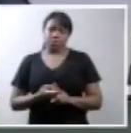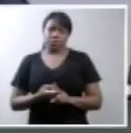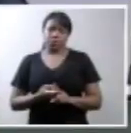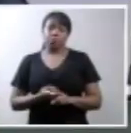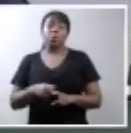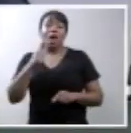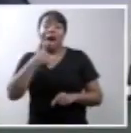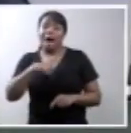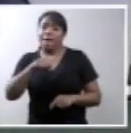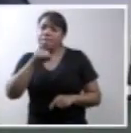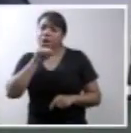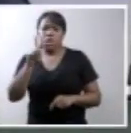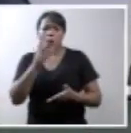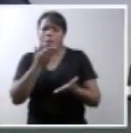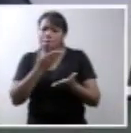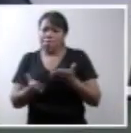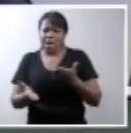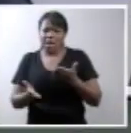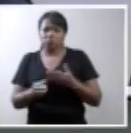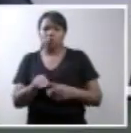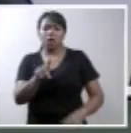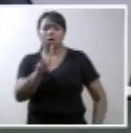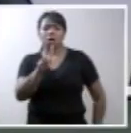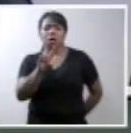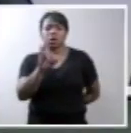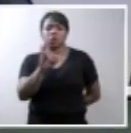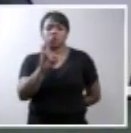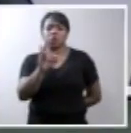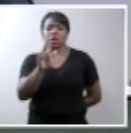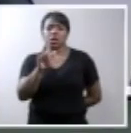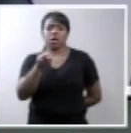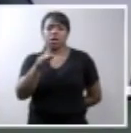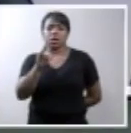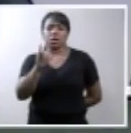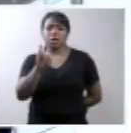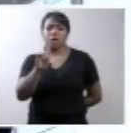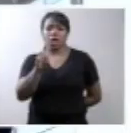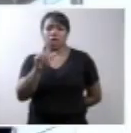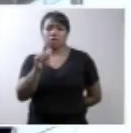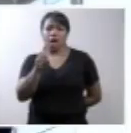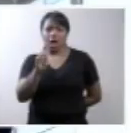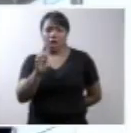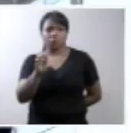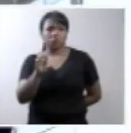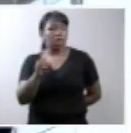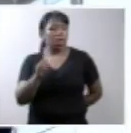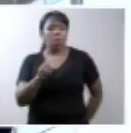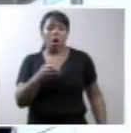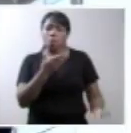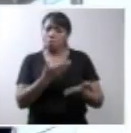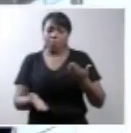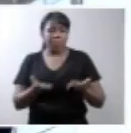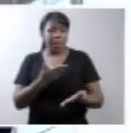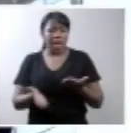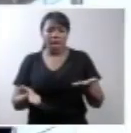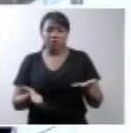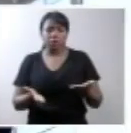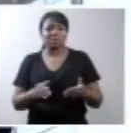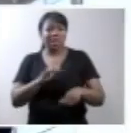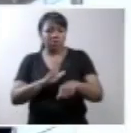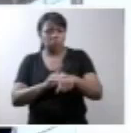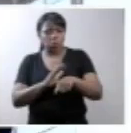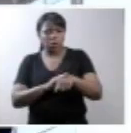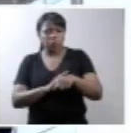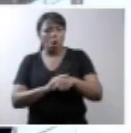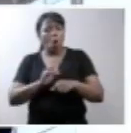crescer a mãe não perde a sua dignidade pelo fato de gerar um filho doente a mãe não perde